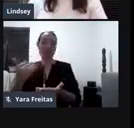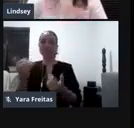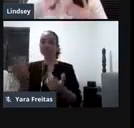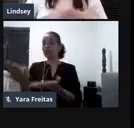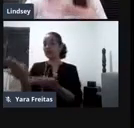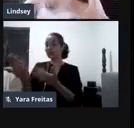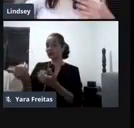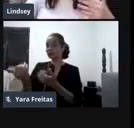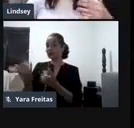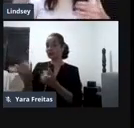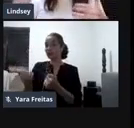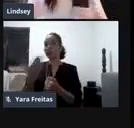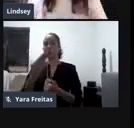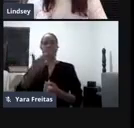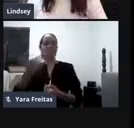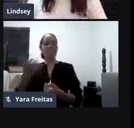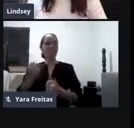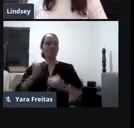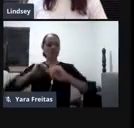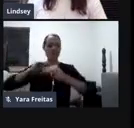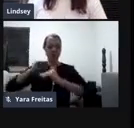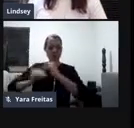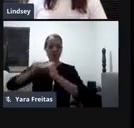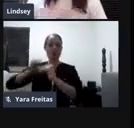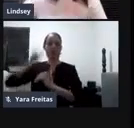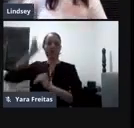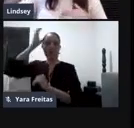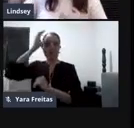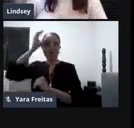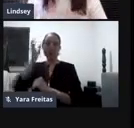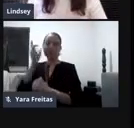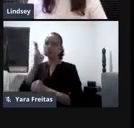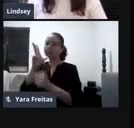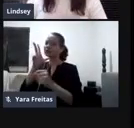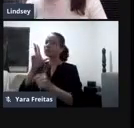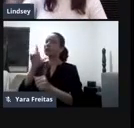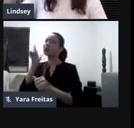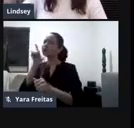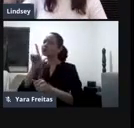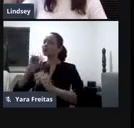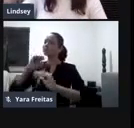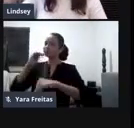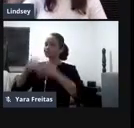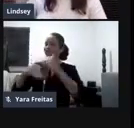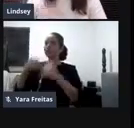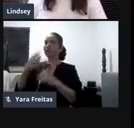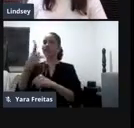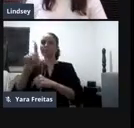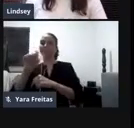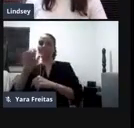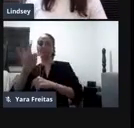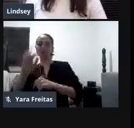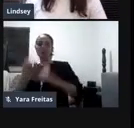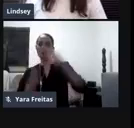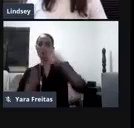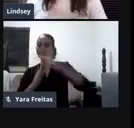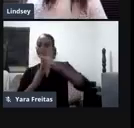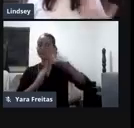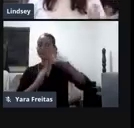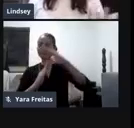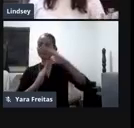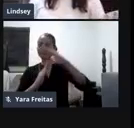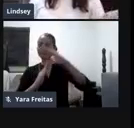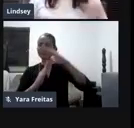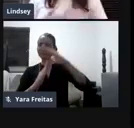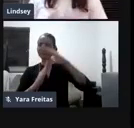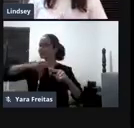adolescentes, maior desenvolvimento cognitivo a gente consegue, maior será esse platô, né, o pico. Mas isso quer